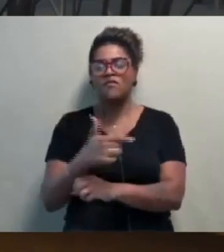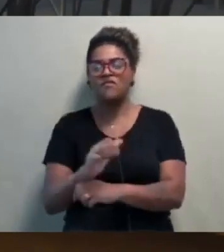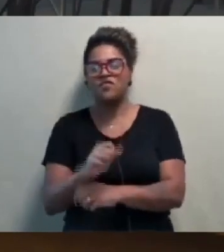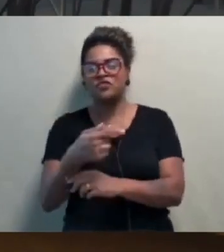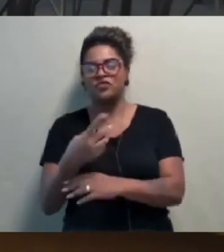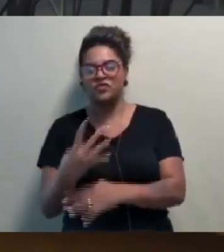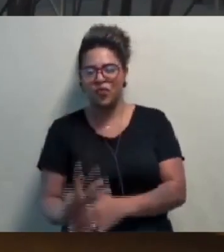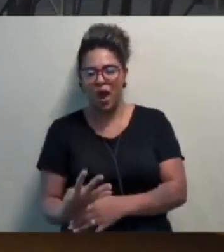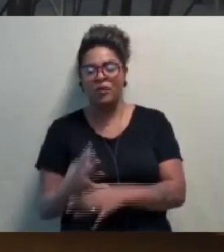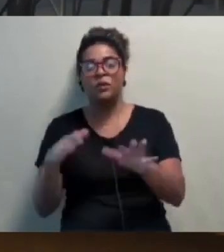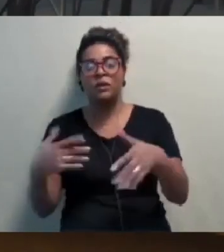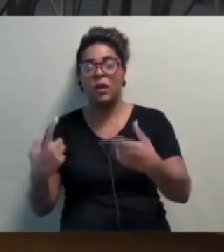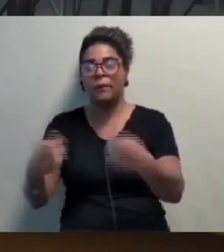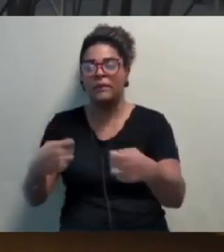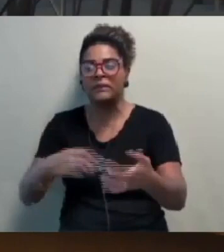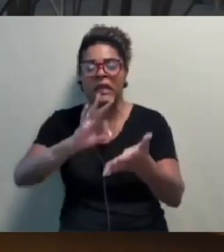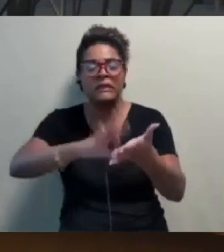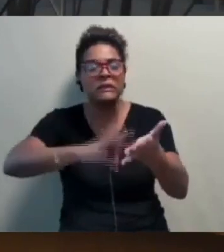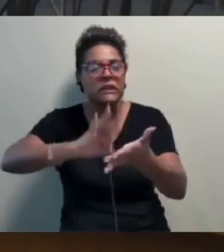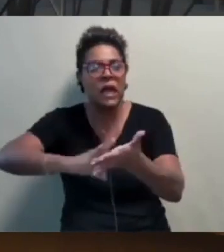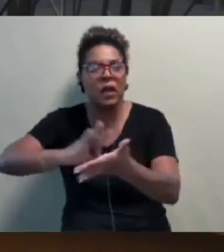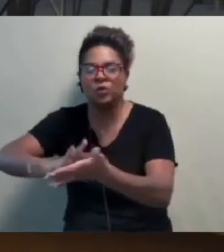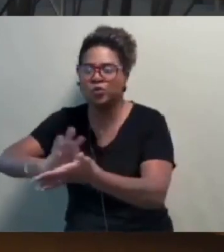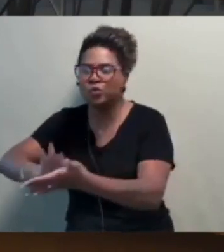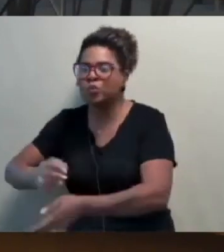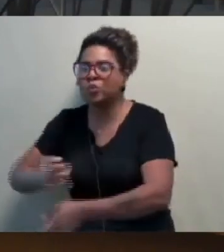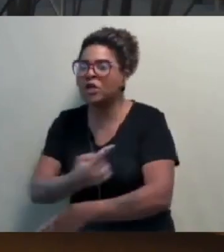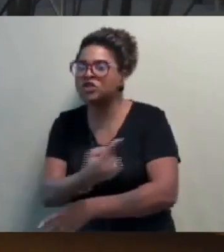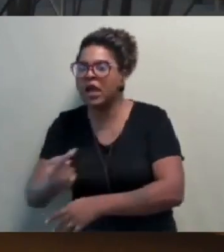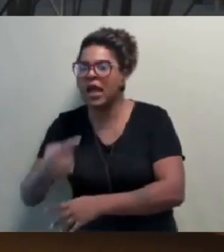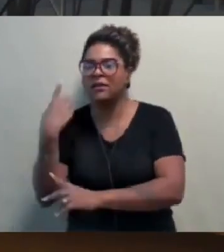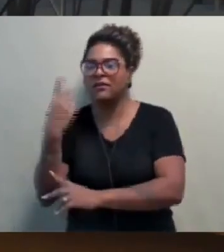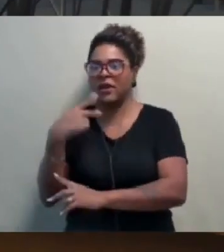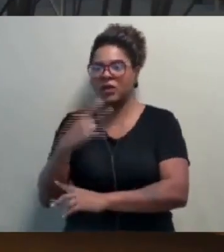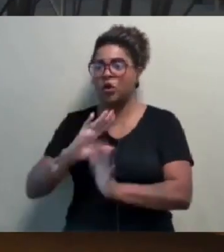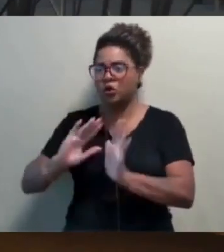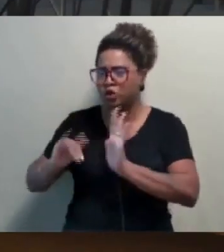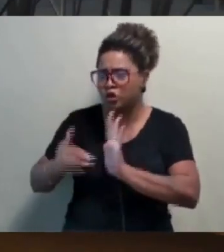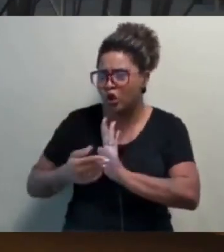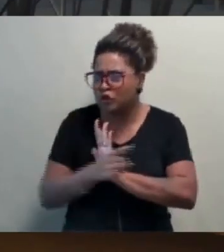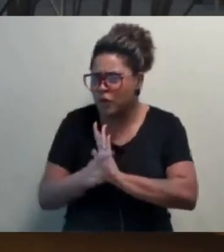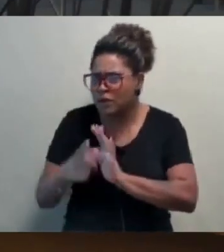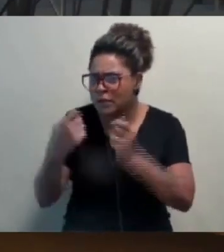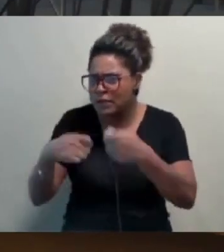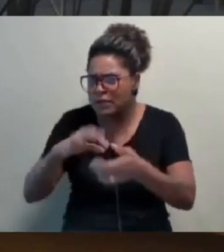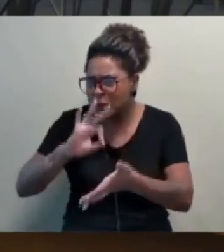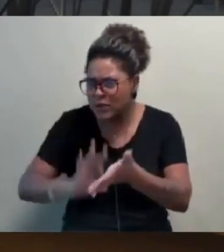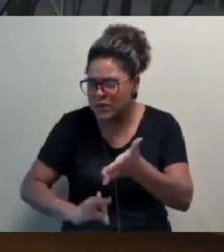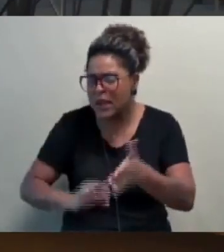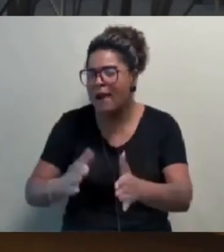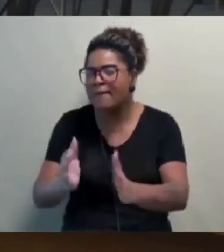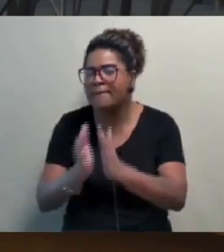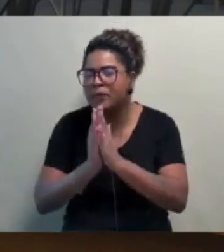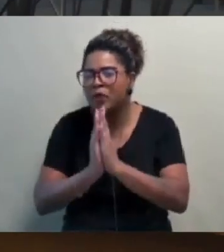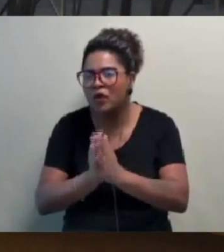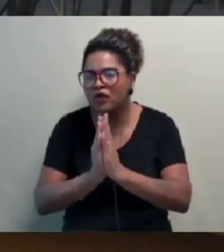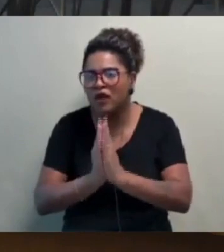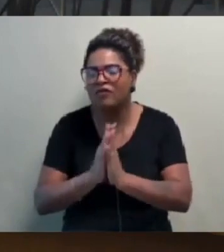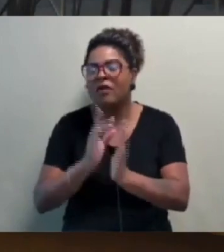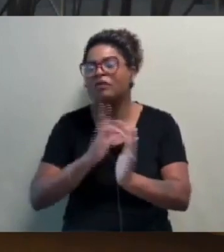dos vereadores. Importante lembrar que todos os vereadores precisam assinar. Eu faço esse apelo aqui, esse pedido. Tenho certeza que os colegas